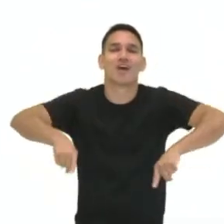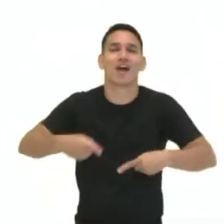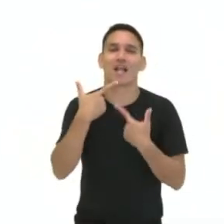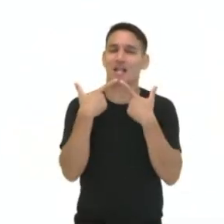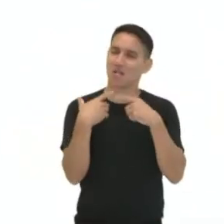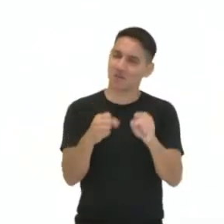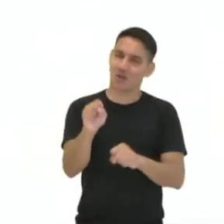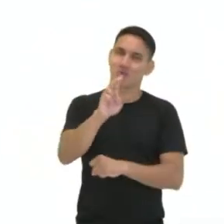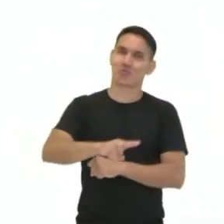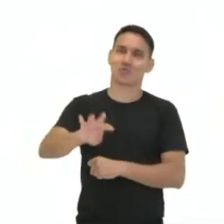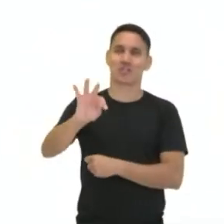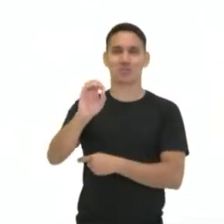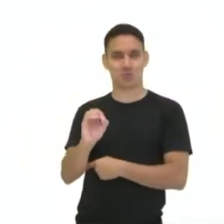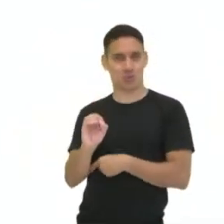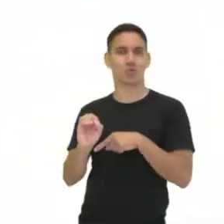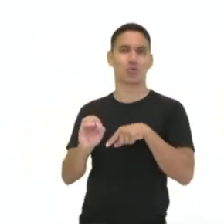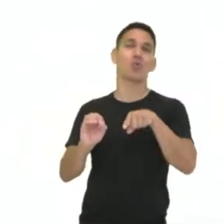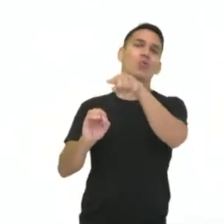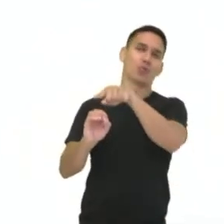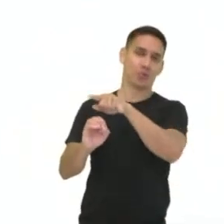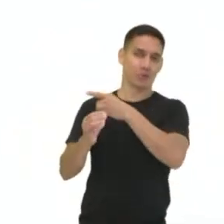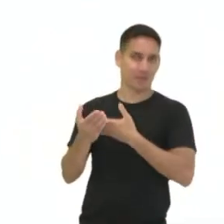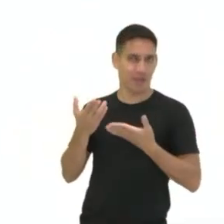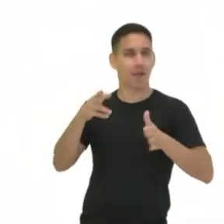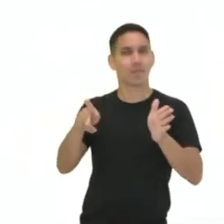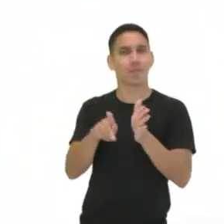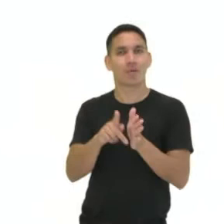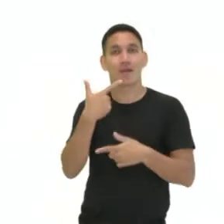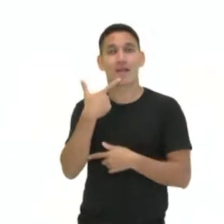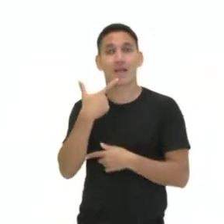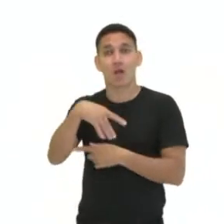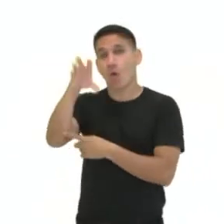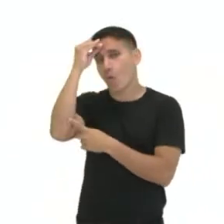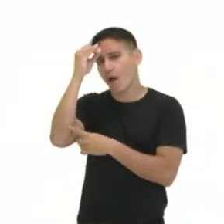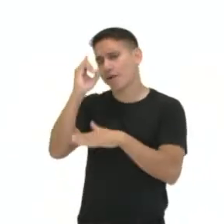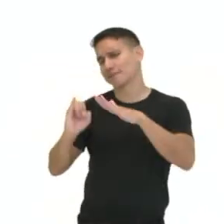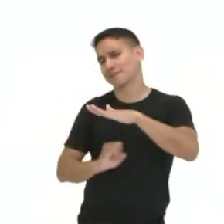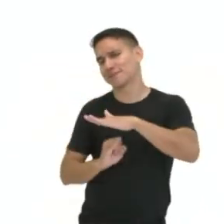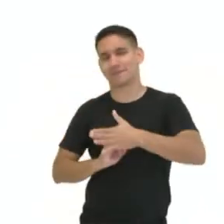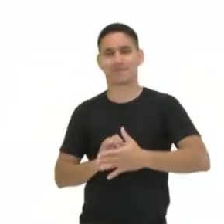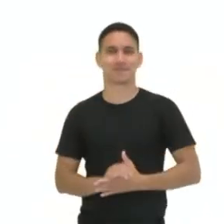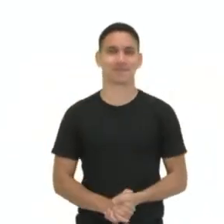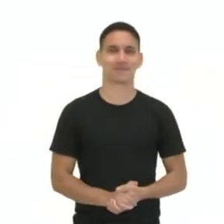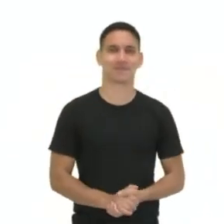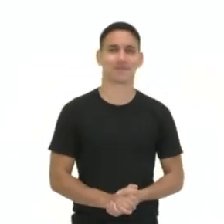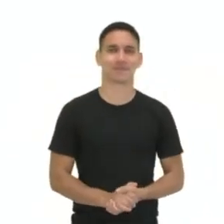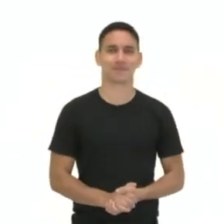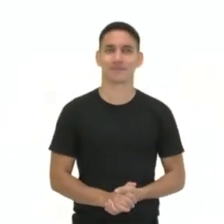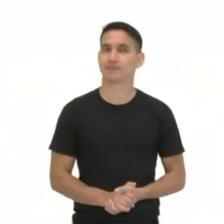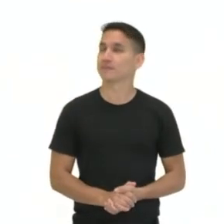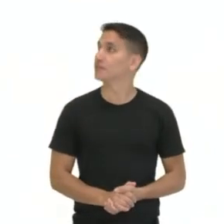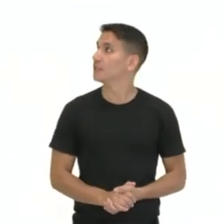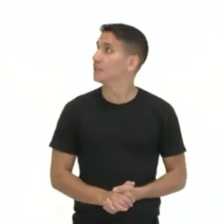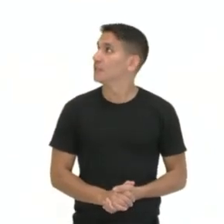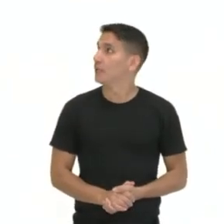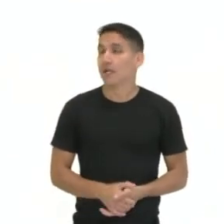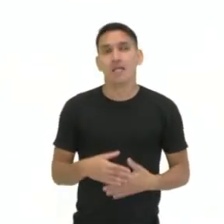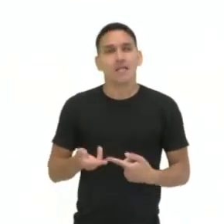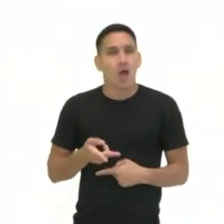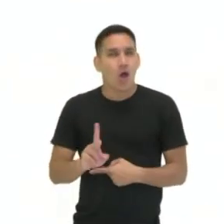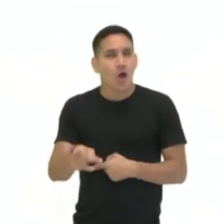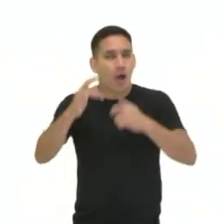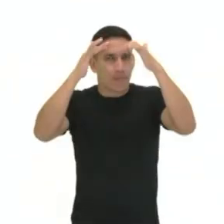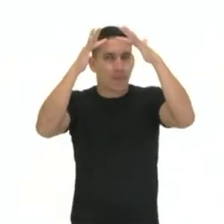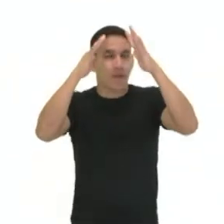linguística utilizada por ela, né? No caso, a linguagem totalmente informal. Então, continuando as